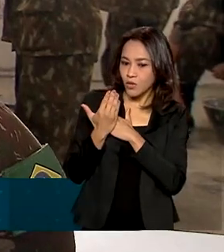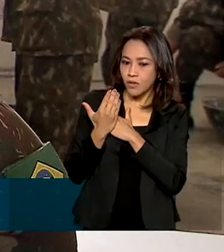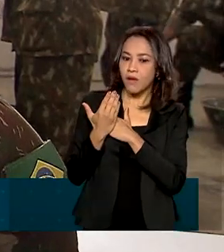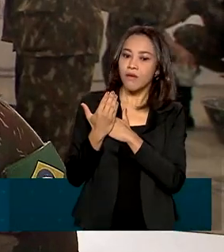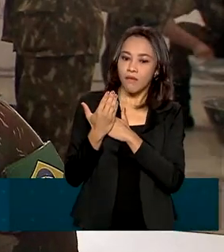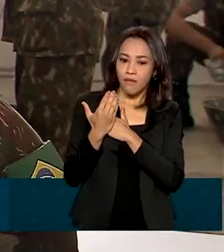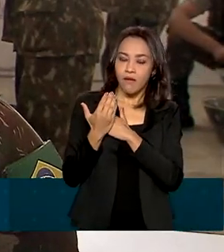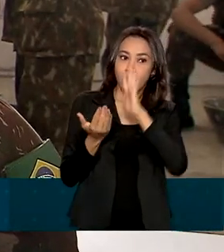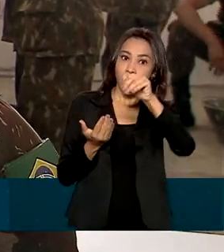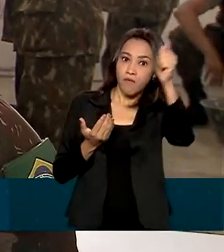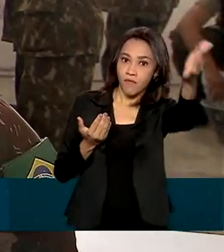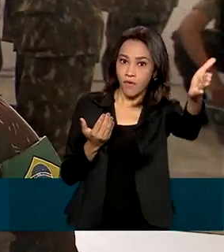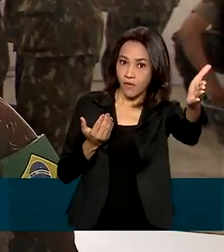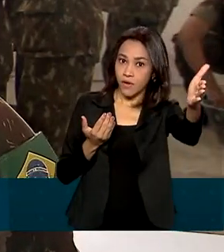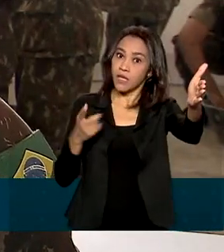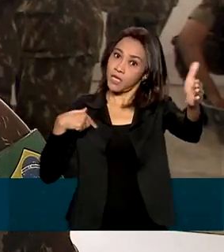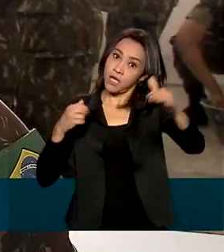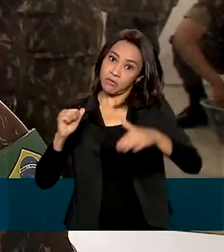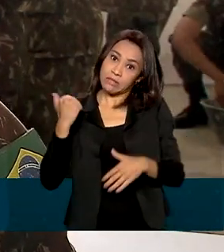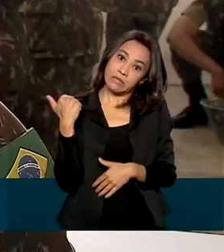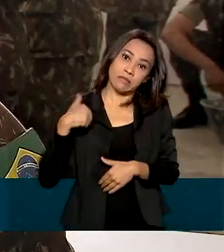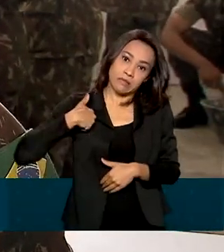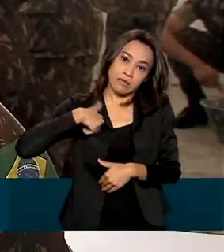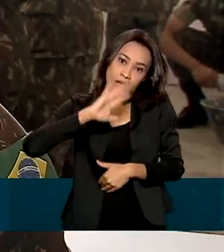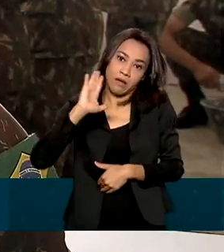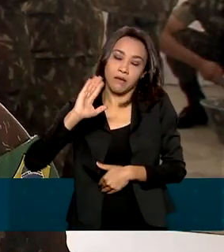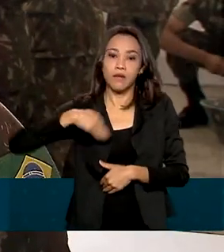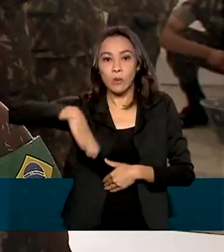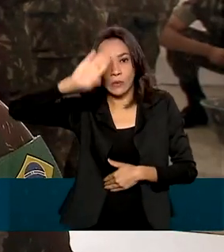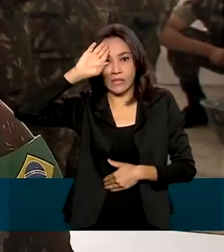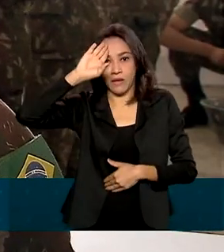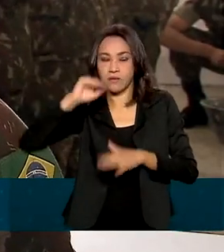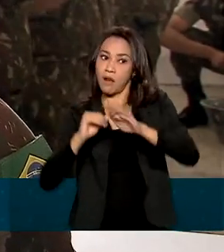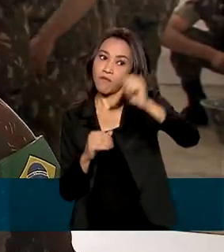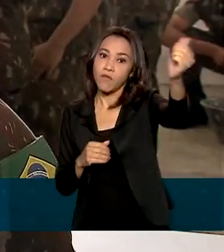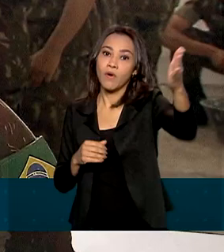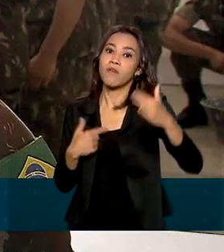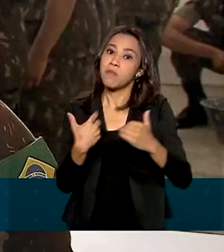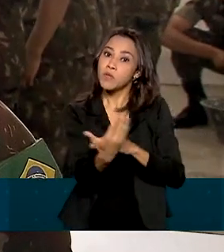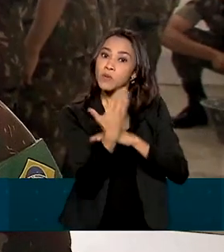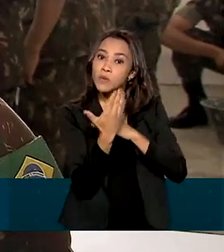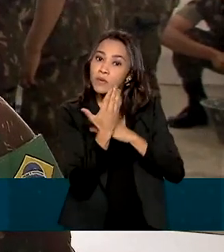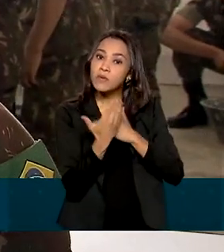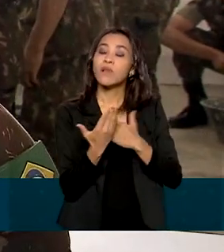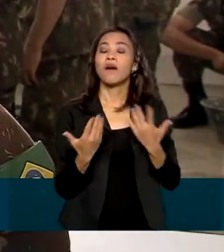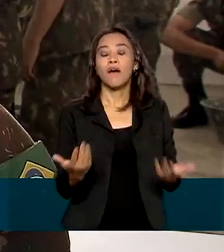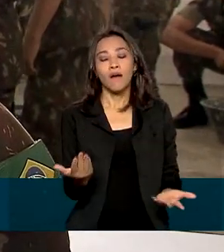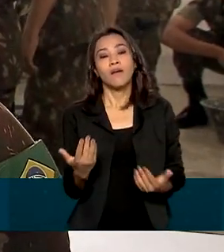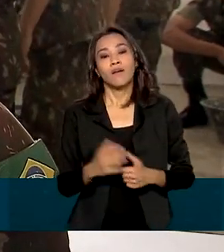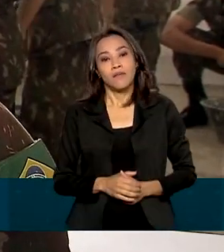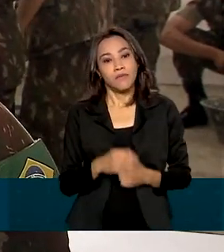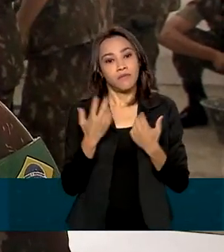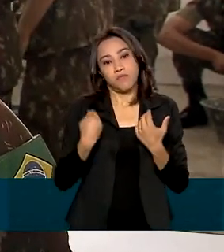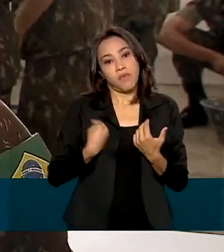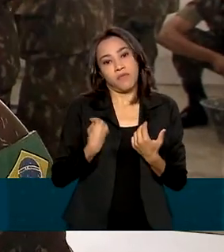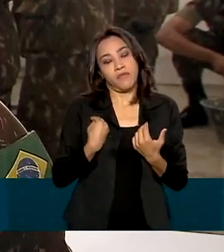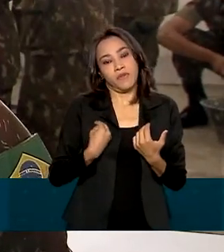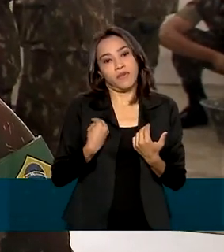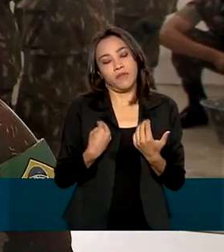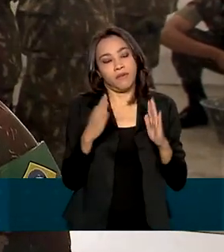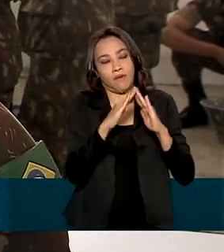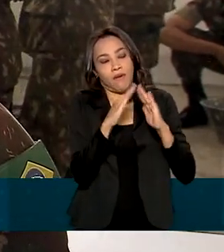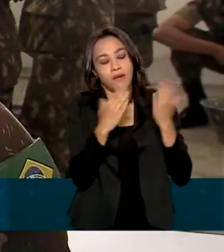aqui fora tanto depois que eu sair do exército futuramente quanto na vida à paisana mesmo normal em casa se eu